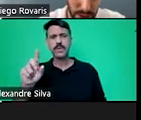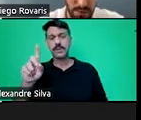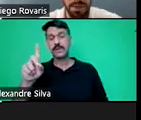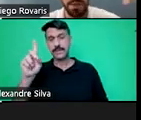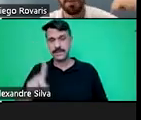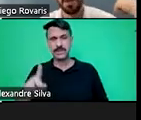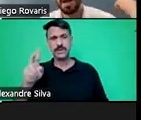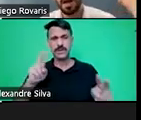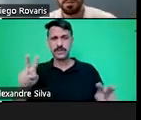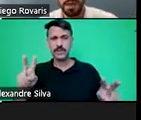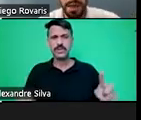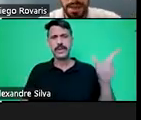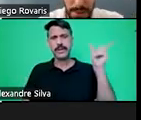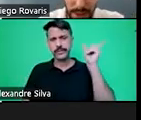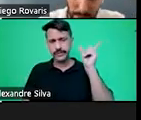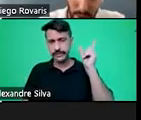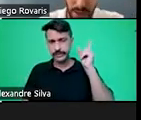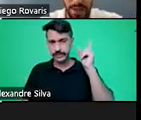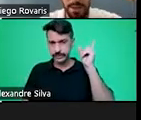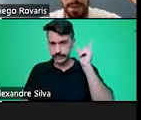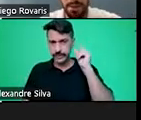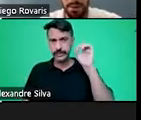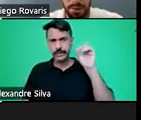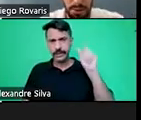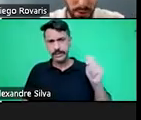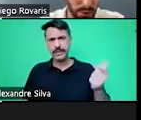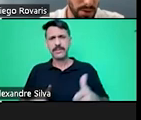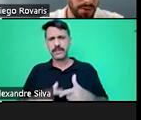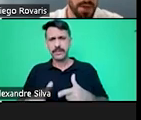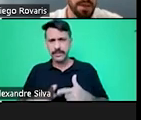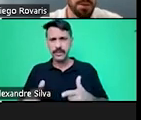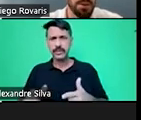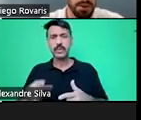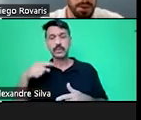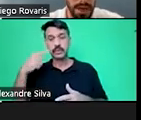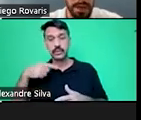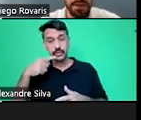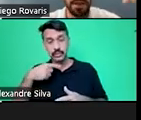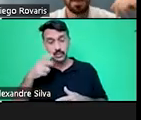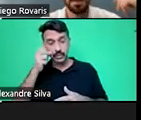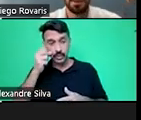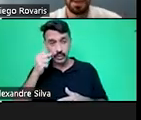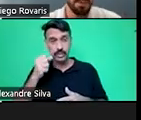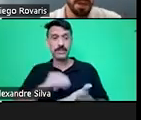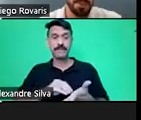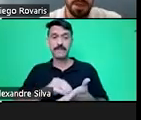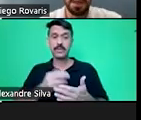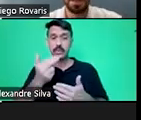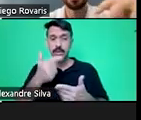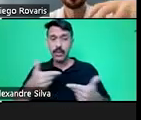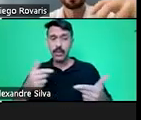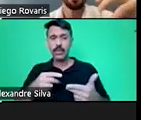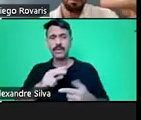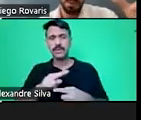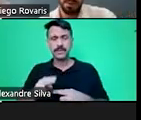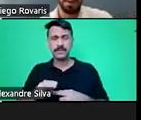visuais e auditivas, anormalidades metabólicas, transtornos do sono, deficiências nutricionais e